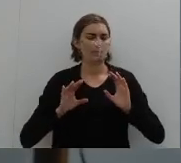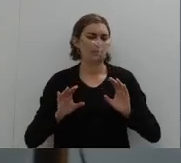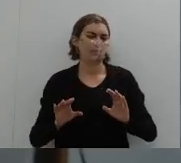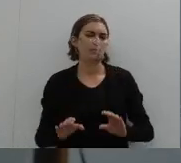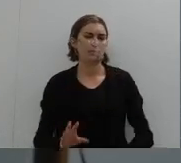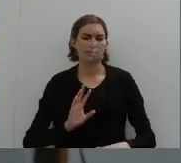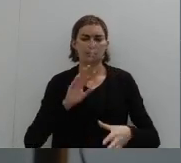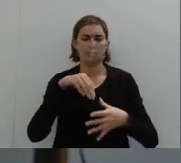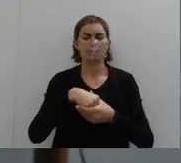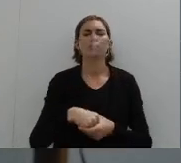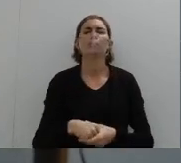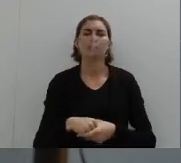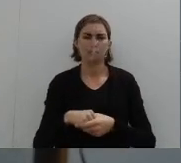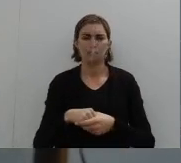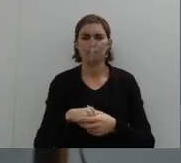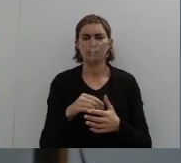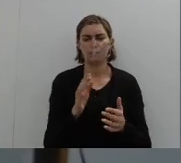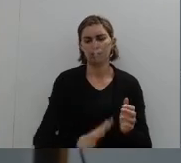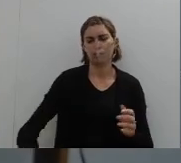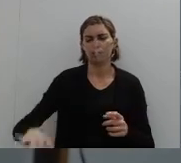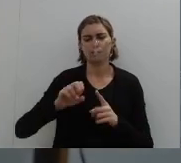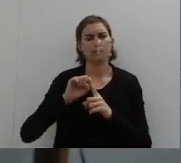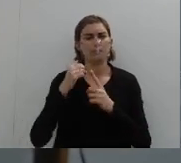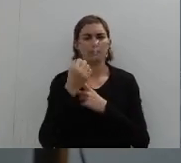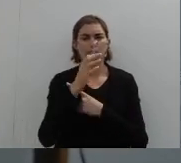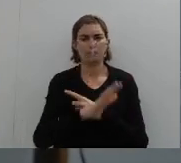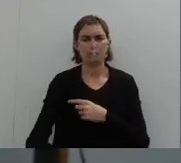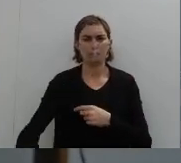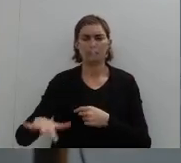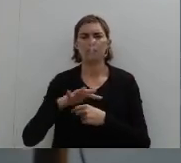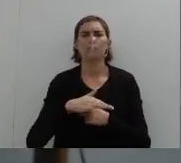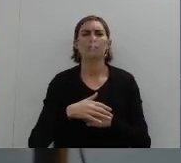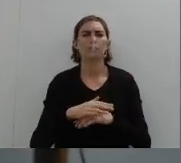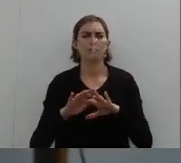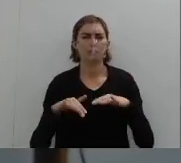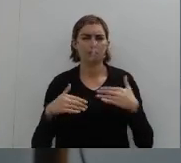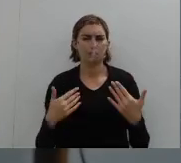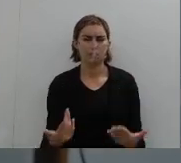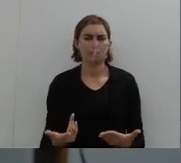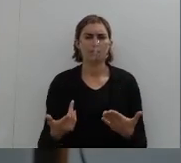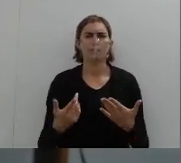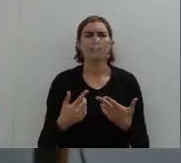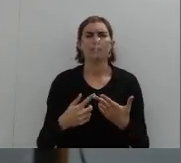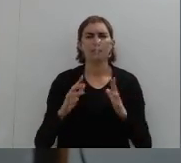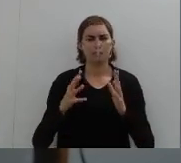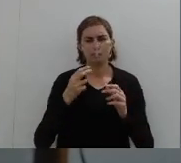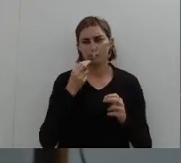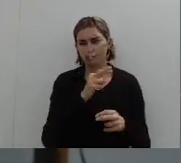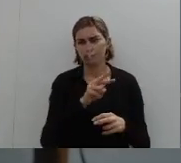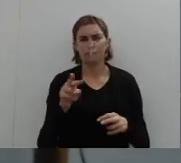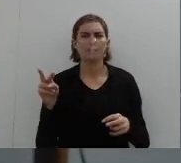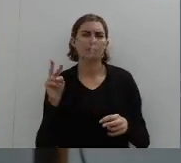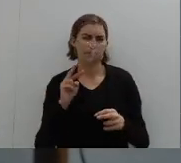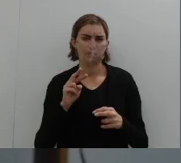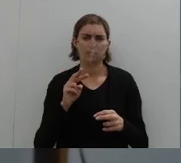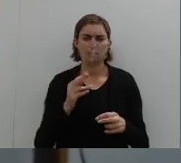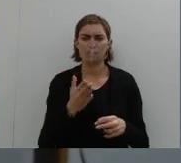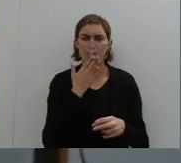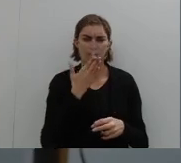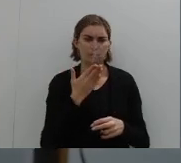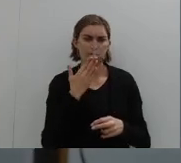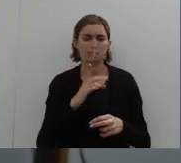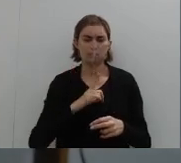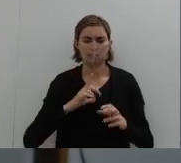comportar dentro de uma sociedade. Então, aí a gente já vê que os indígenas